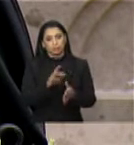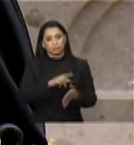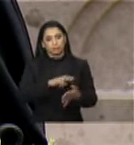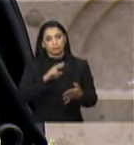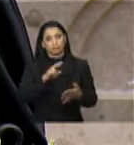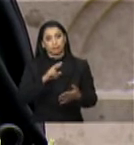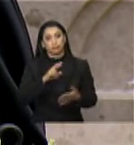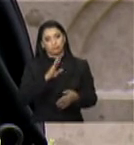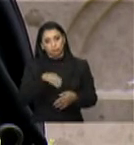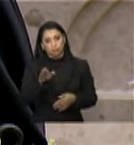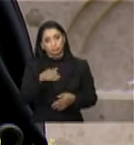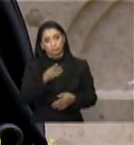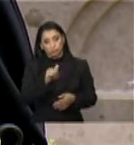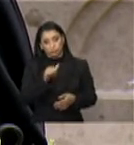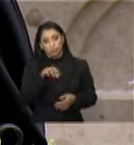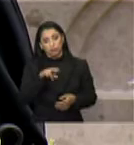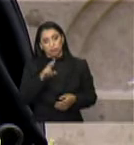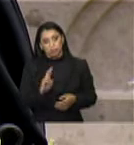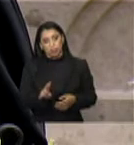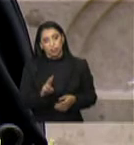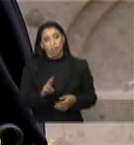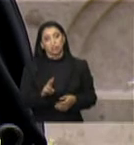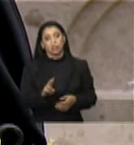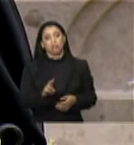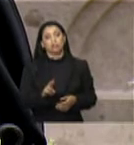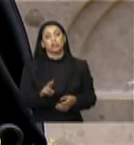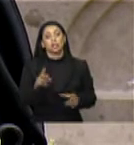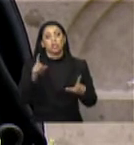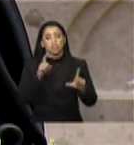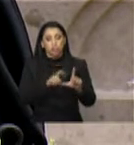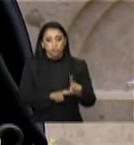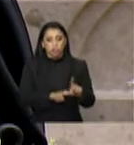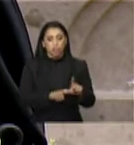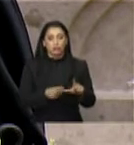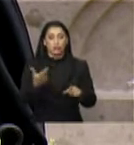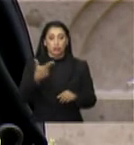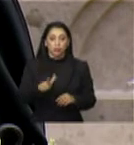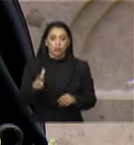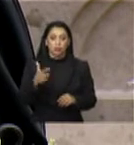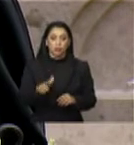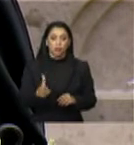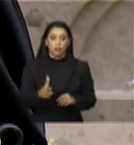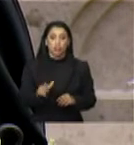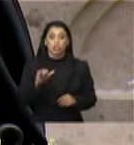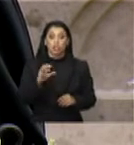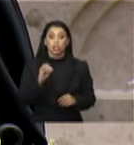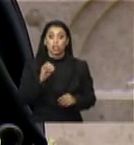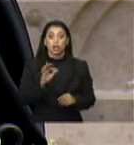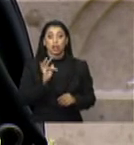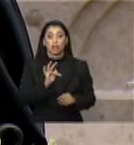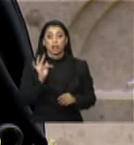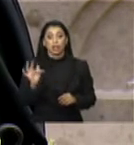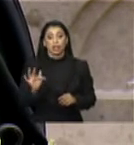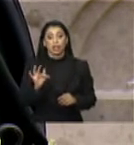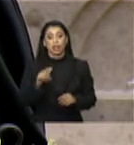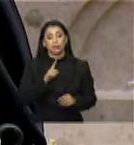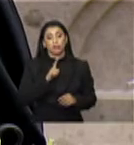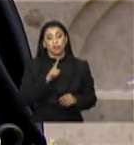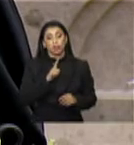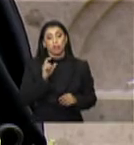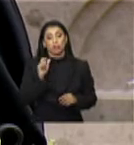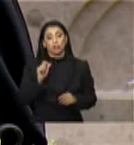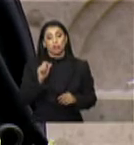96 ação de repetição de débito contra a incidência de IOF sobre operações de governante